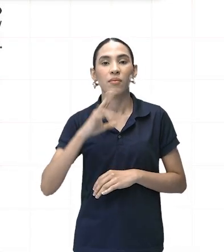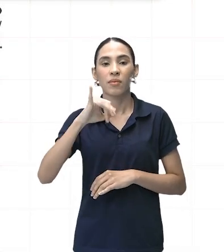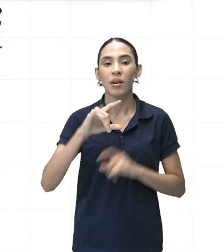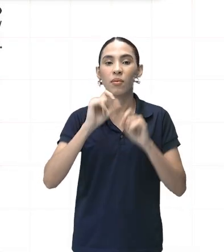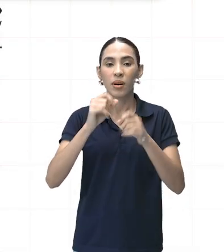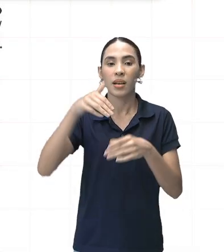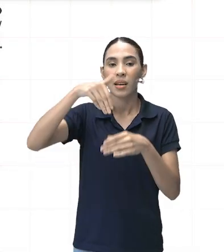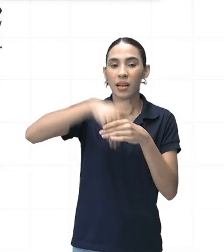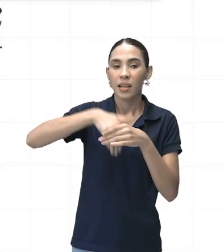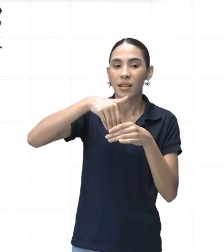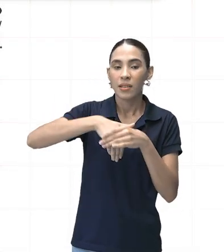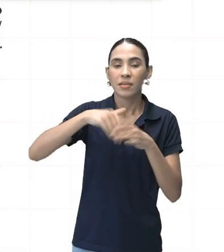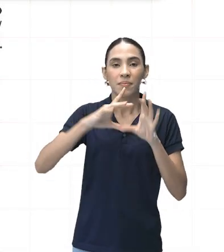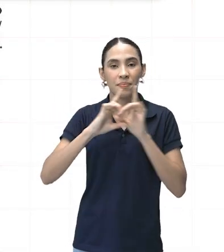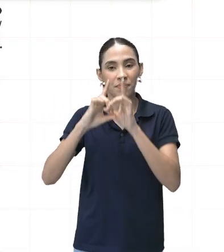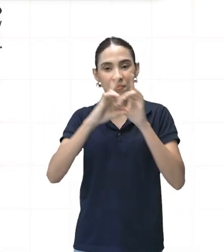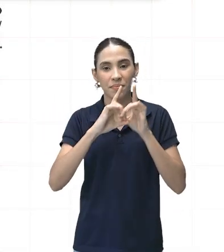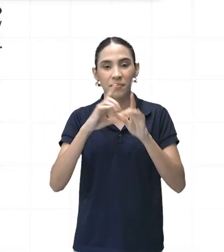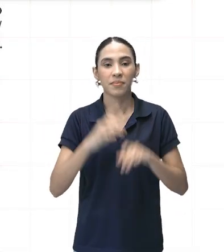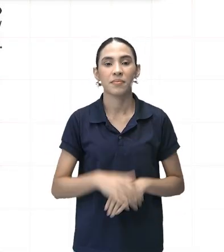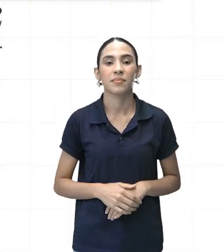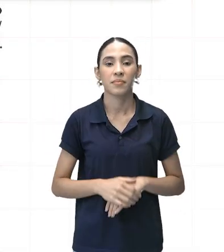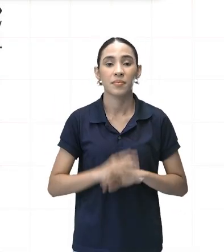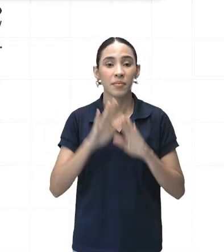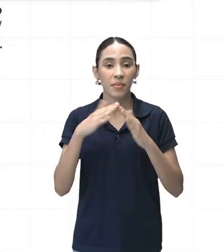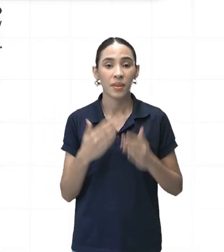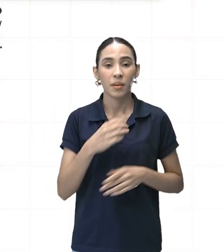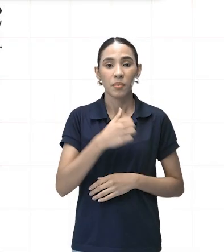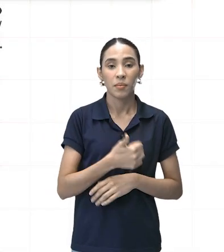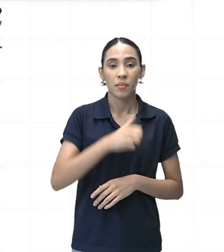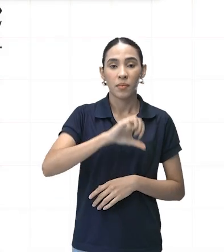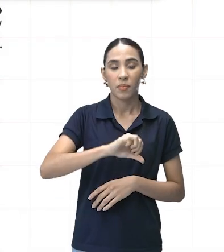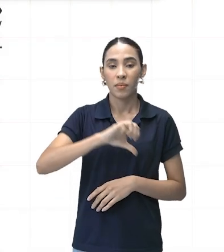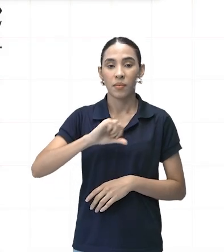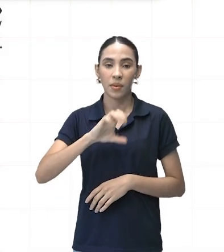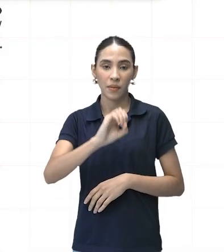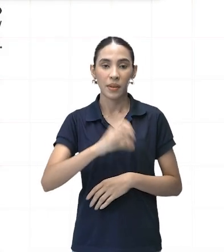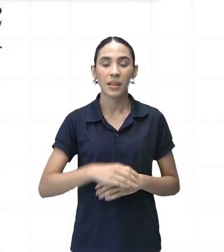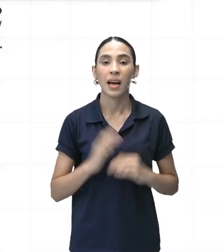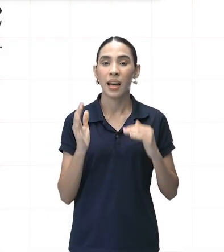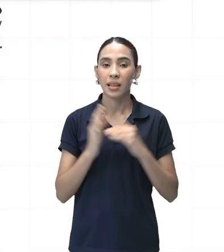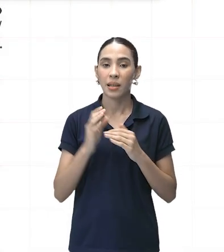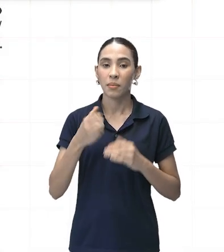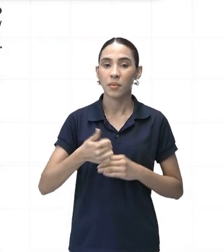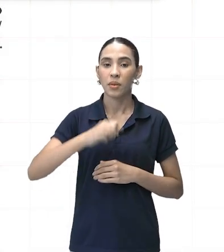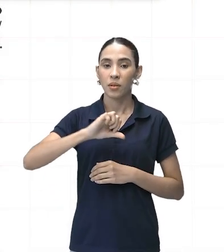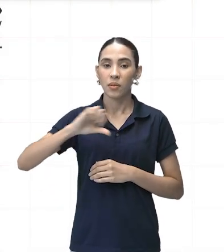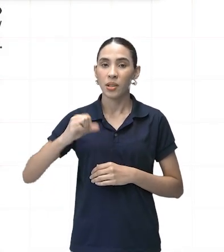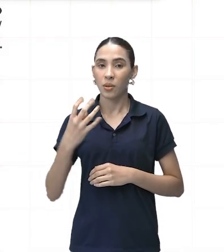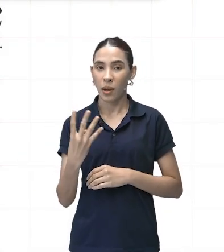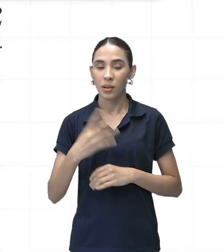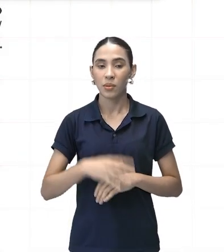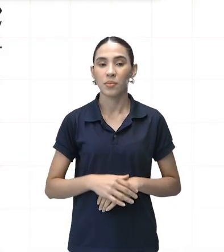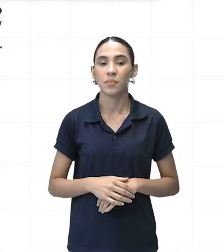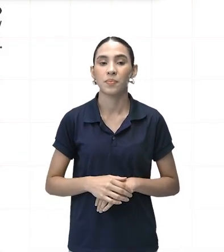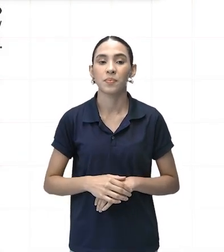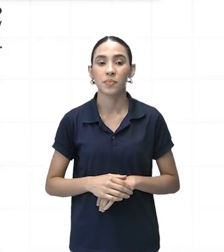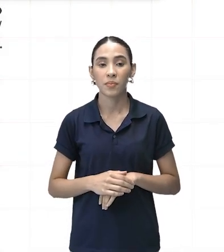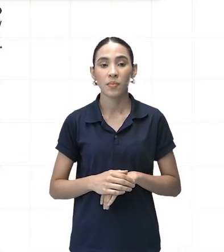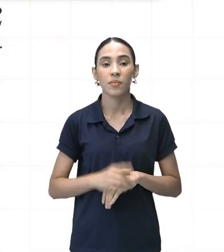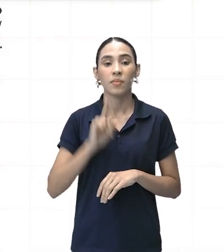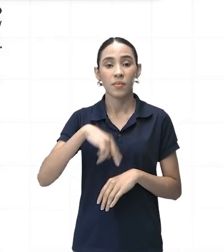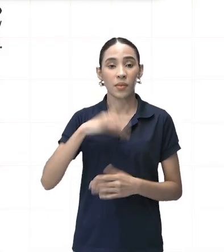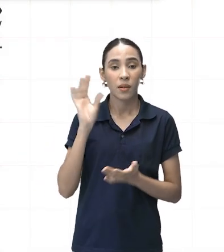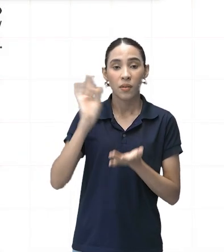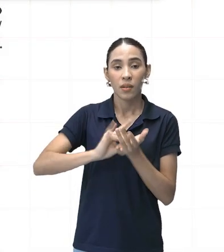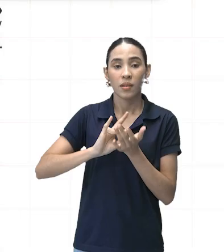as eleições democráticas, aí nos anos de 1990 a 1994, que